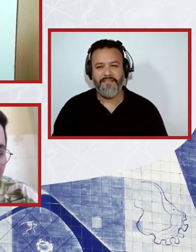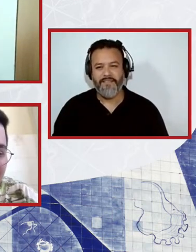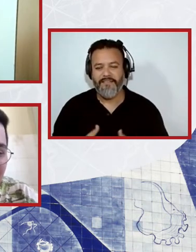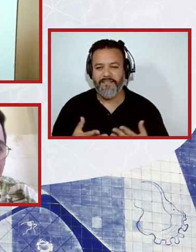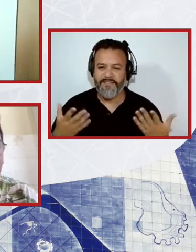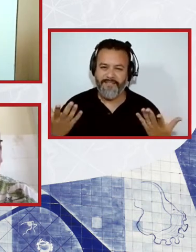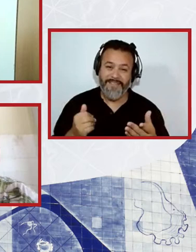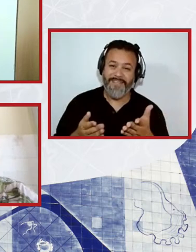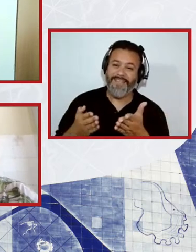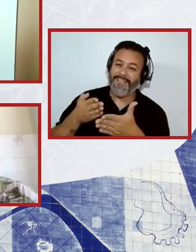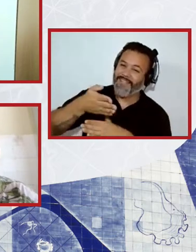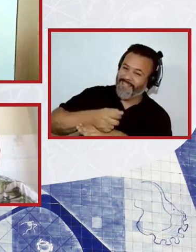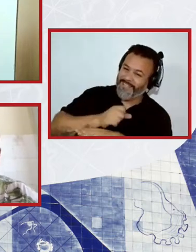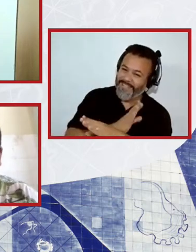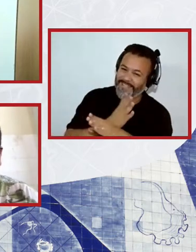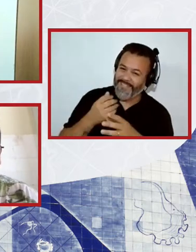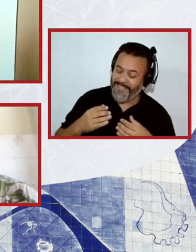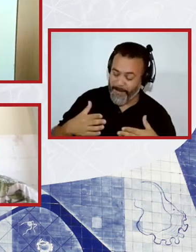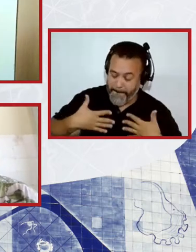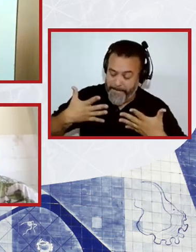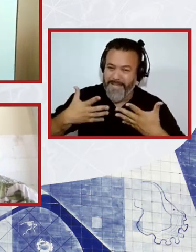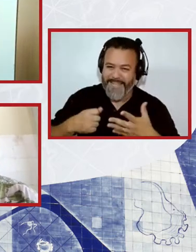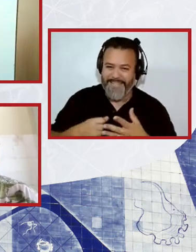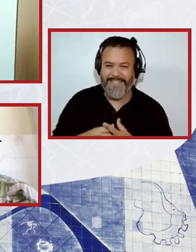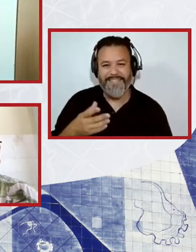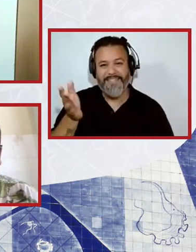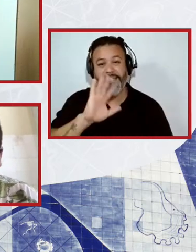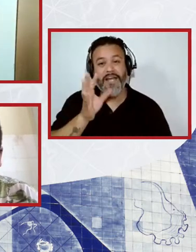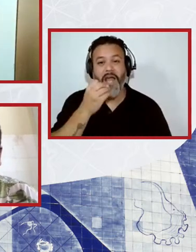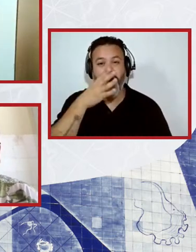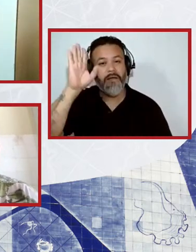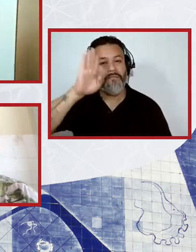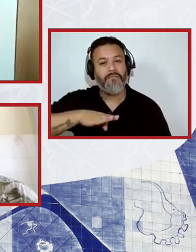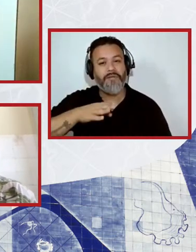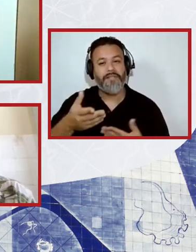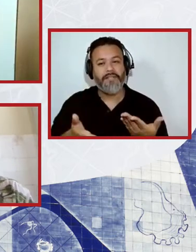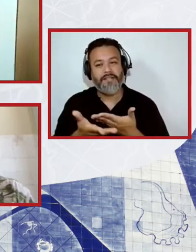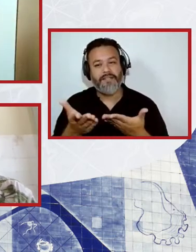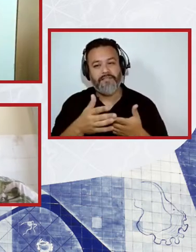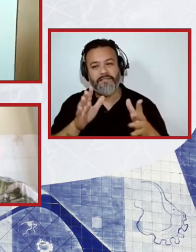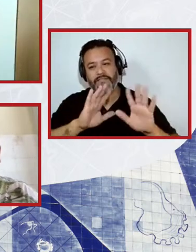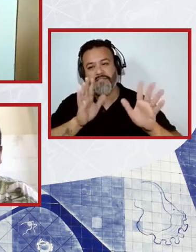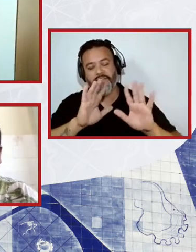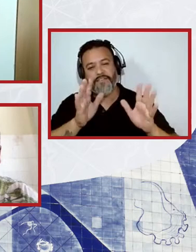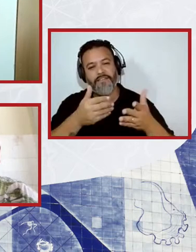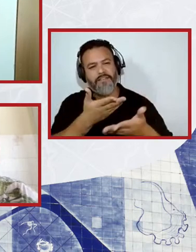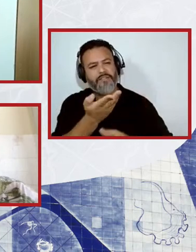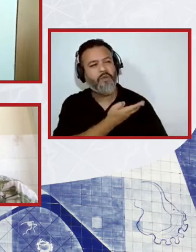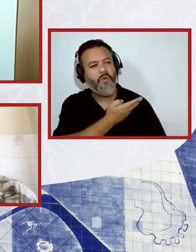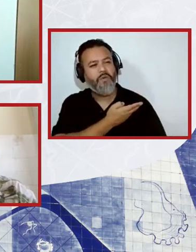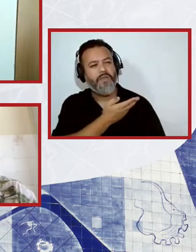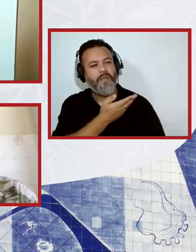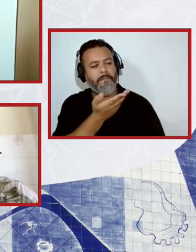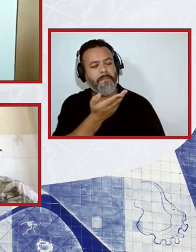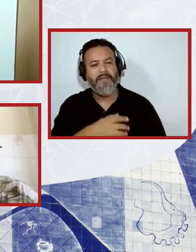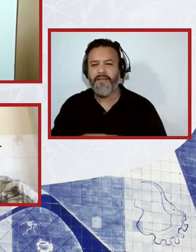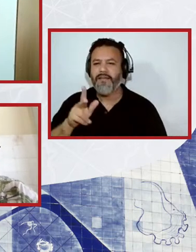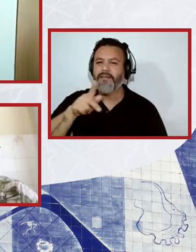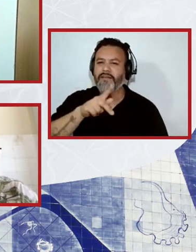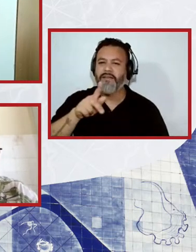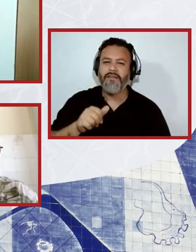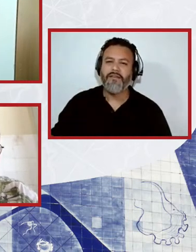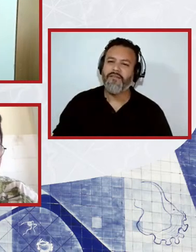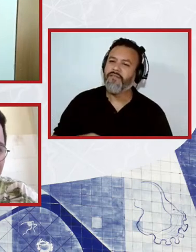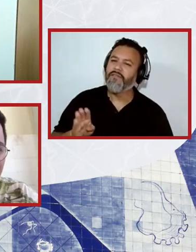de surpresa, eu pedi, claro, bom dia, boa tarde já, né? Claro, vim aqui saudar, né, os colegas, professor Borges,